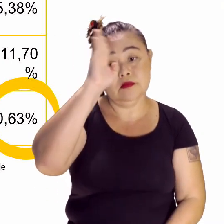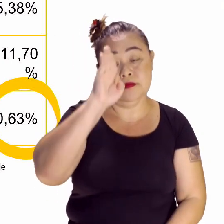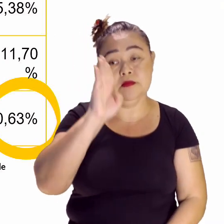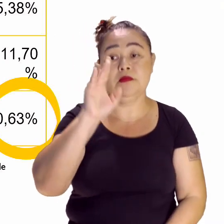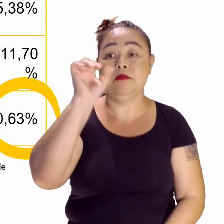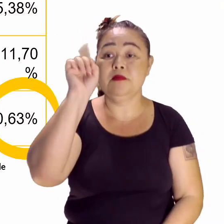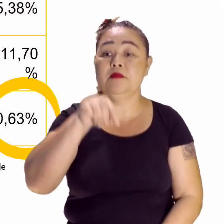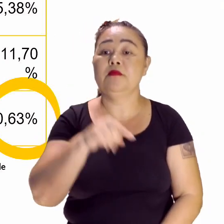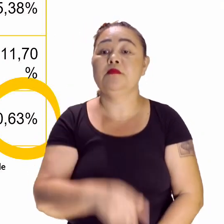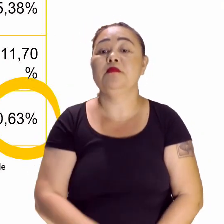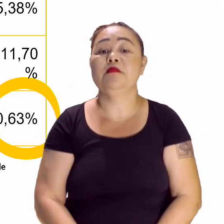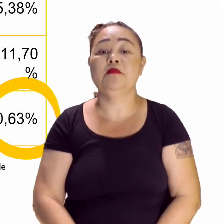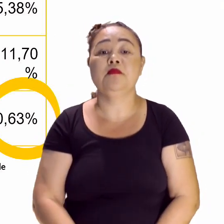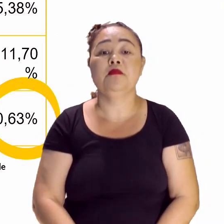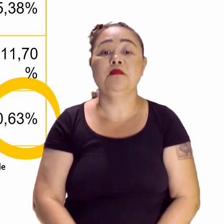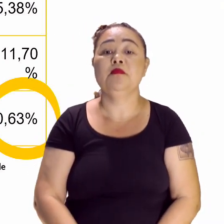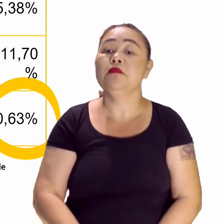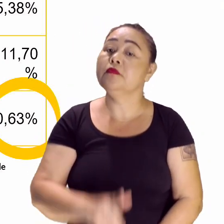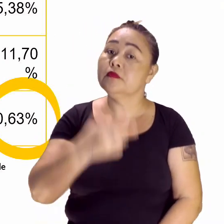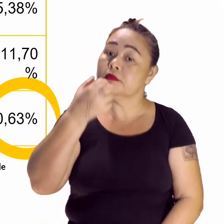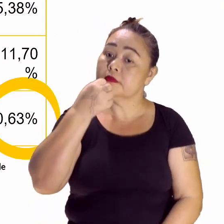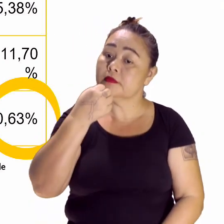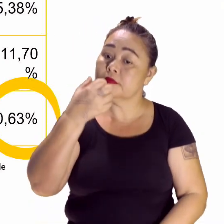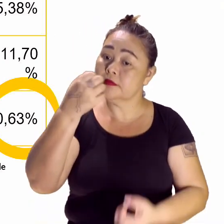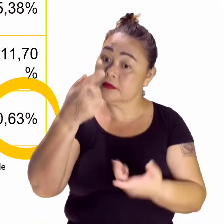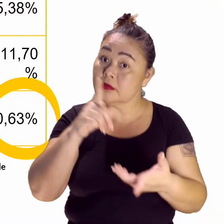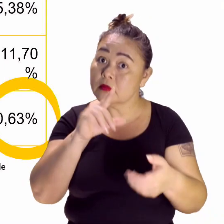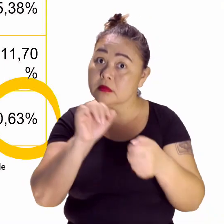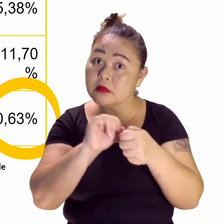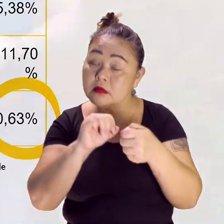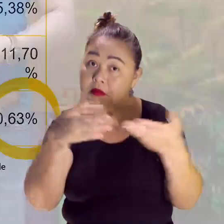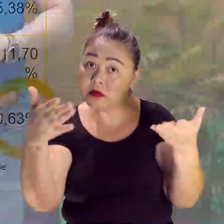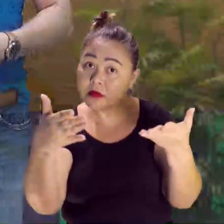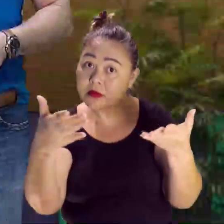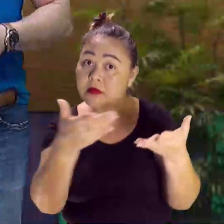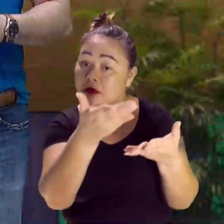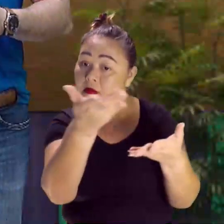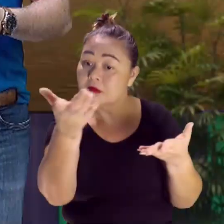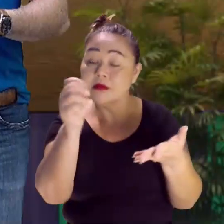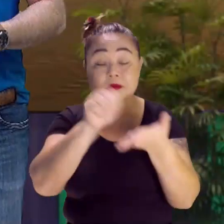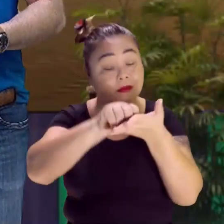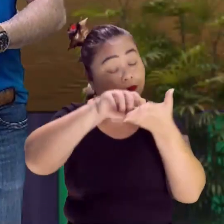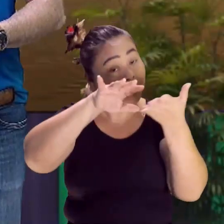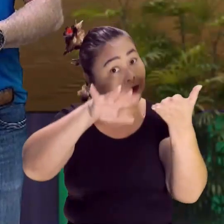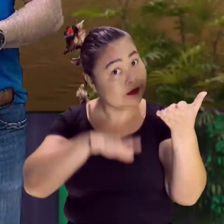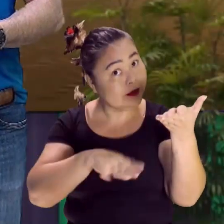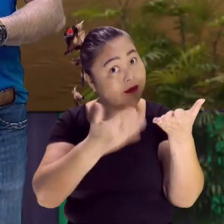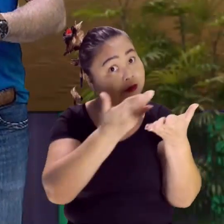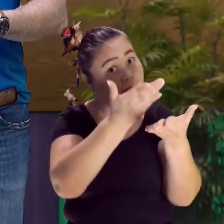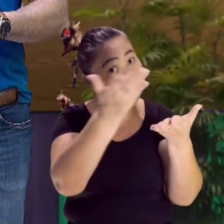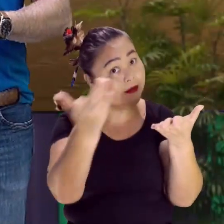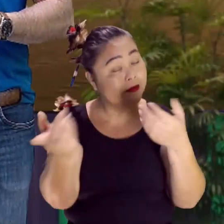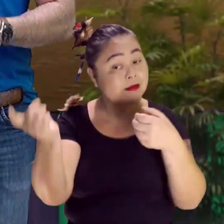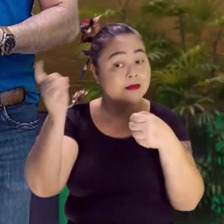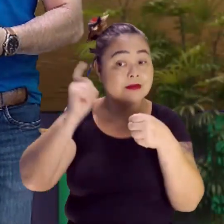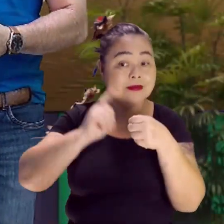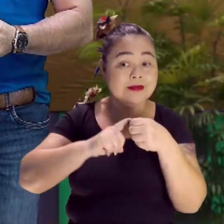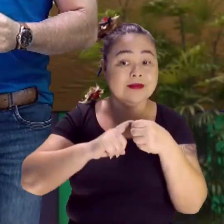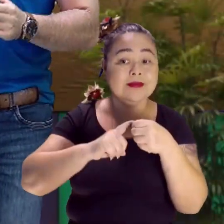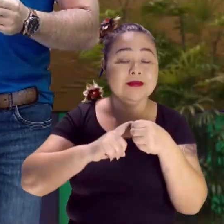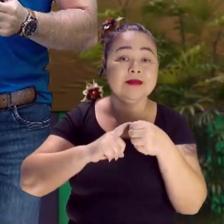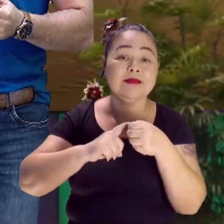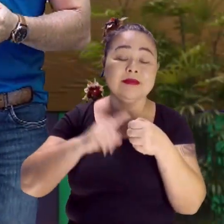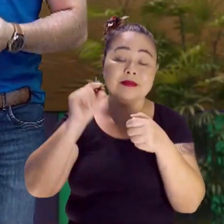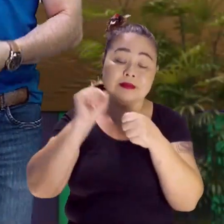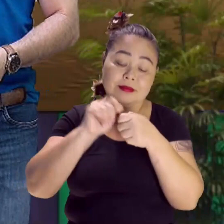isso? Exatamente. Rogério, eles têm alguma coisa para fazer agora? Tem mesmo? Agora, galera, é atividade. É com vocês. Daqui a pouquinho a gente volta